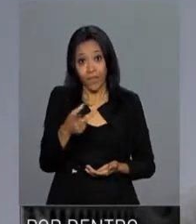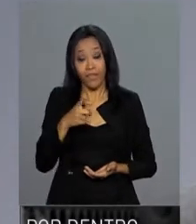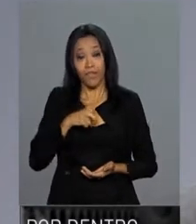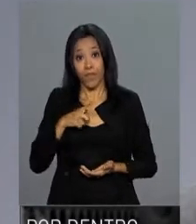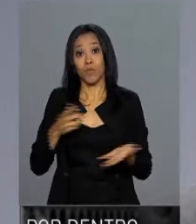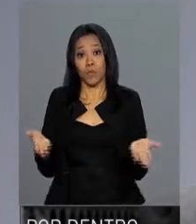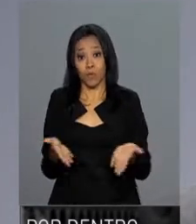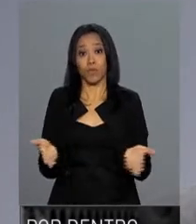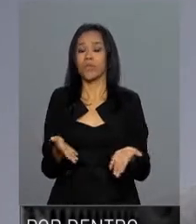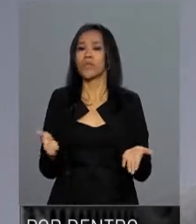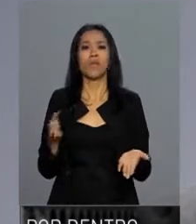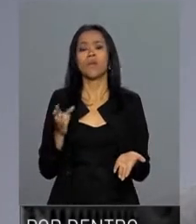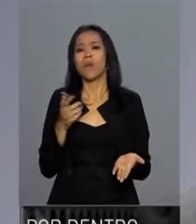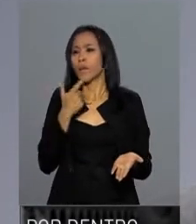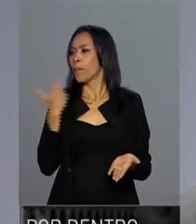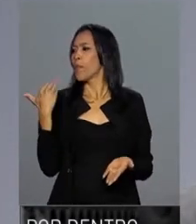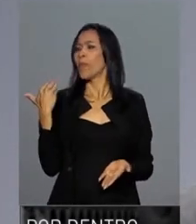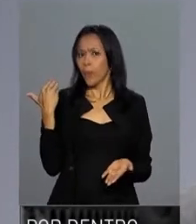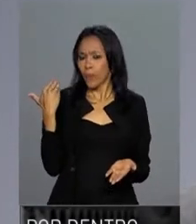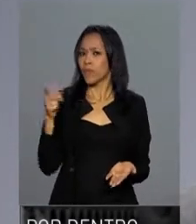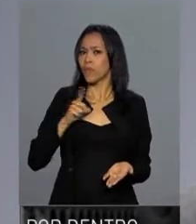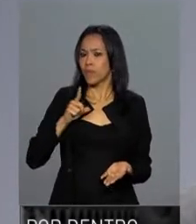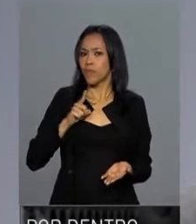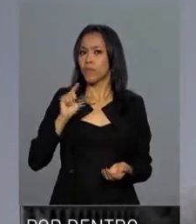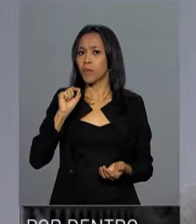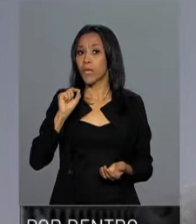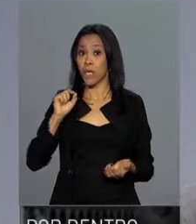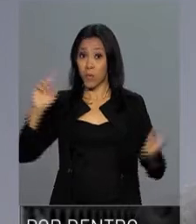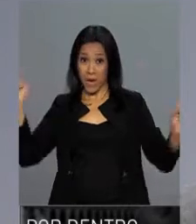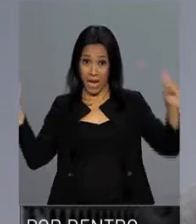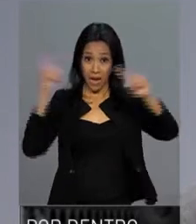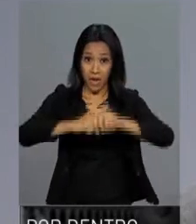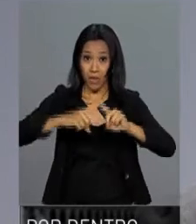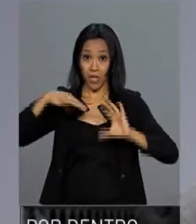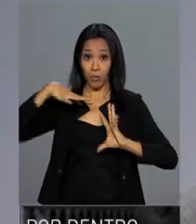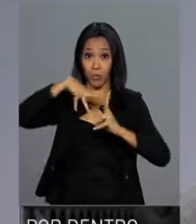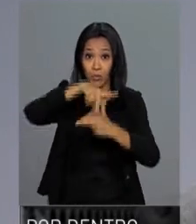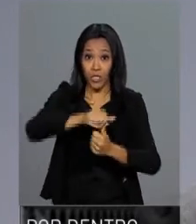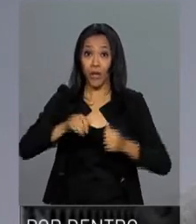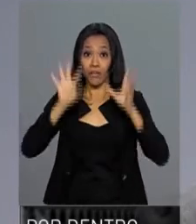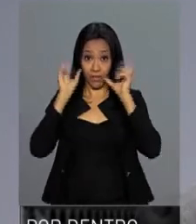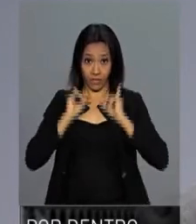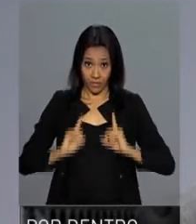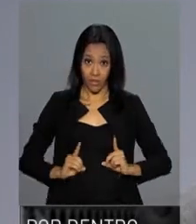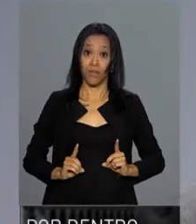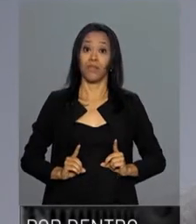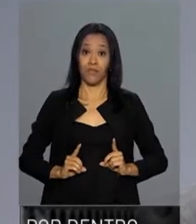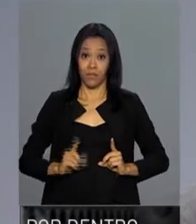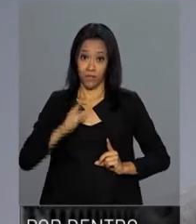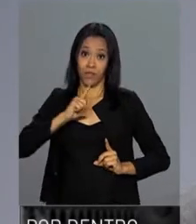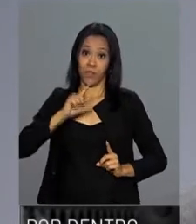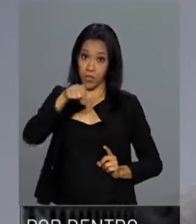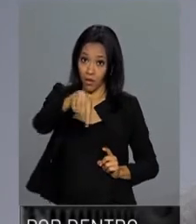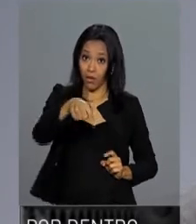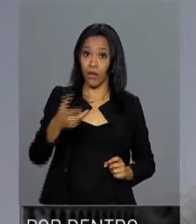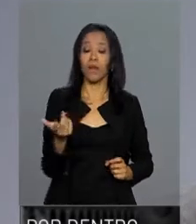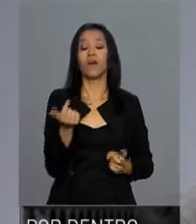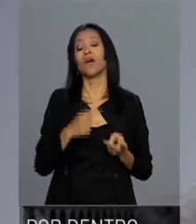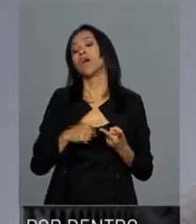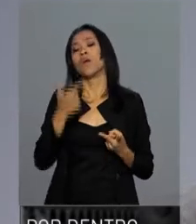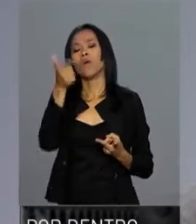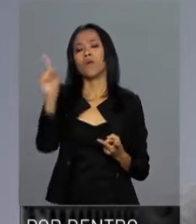temos hoje não só tivemos agora pouco tempo o campeonato mundial paraolímpico é é como tivemos